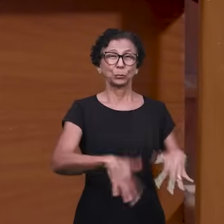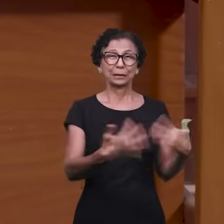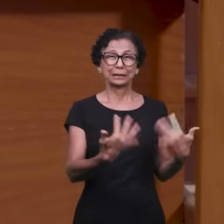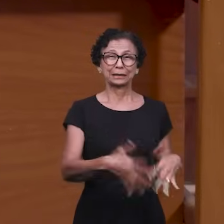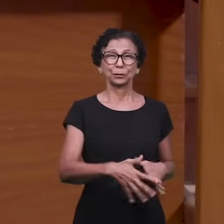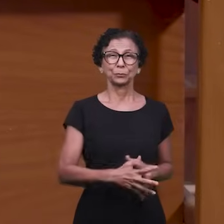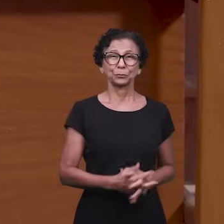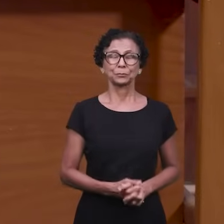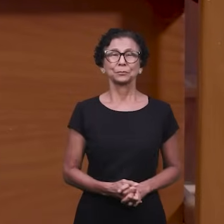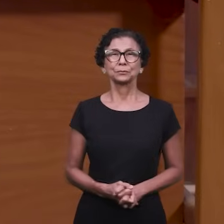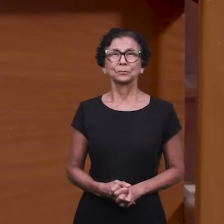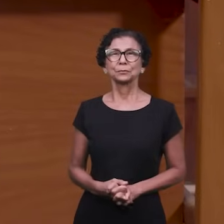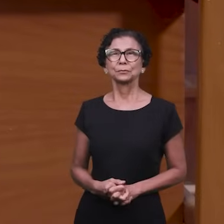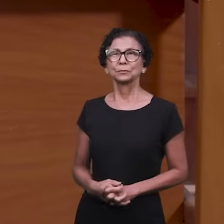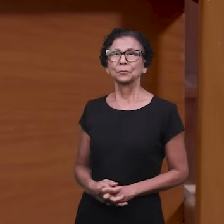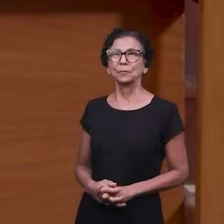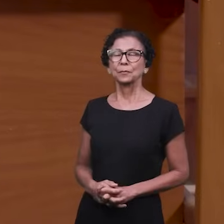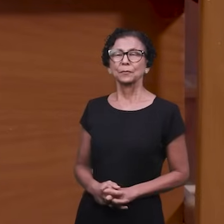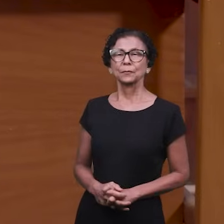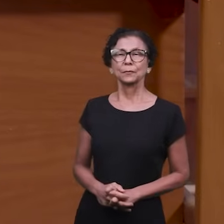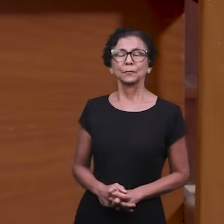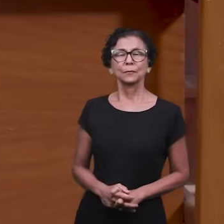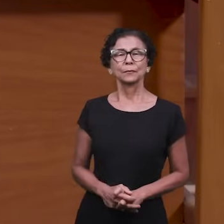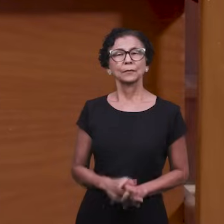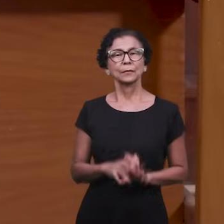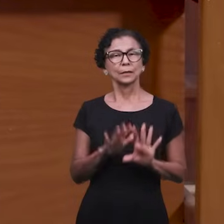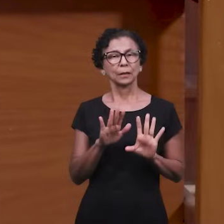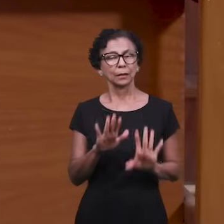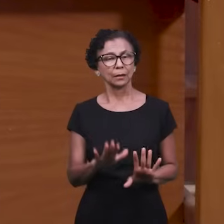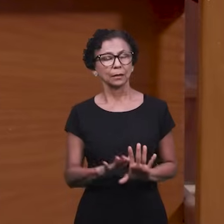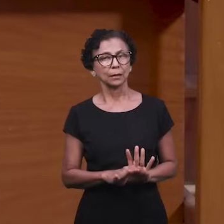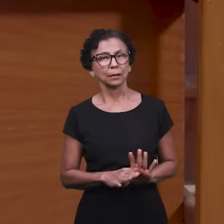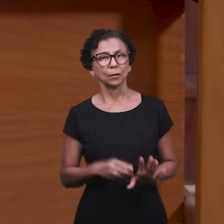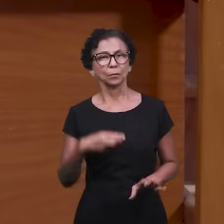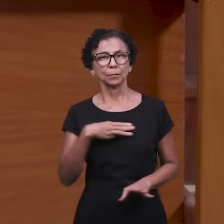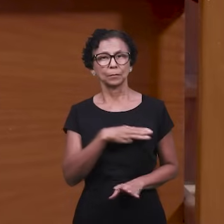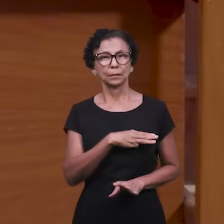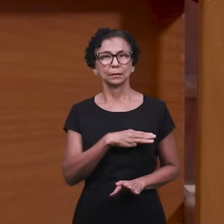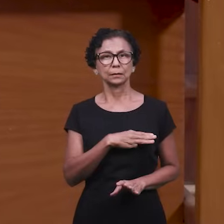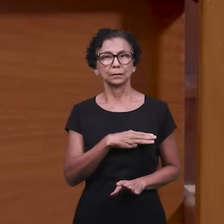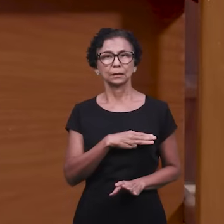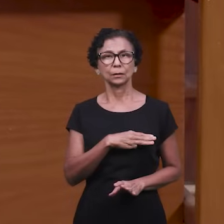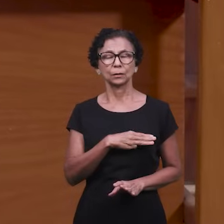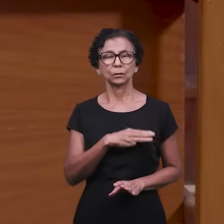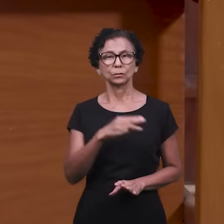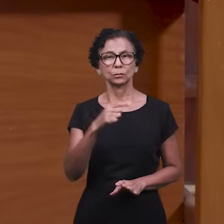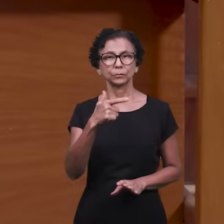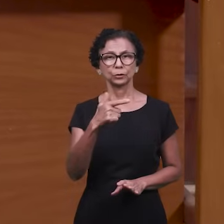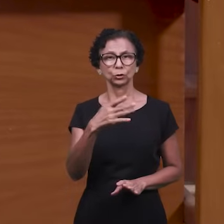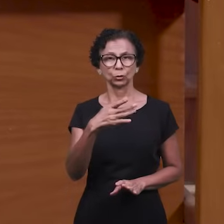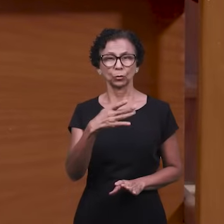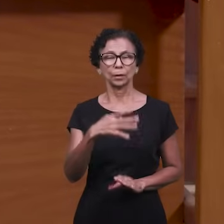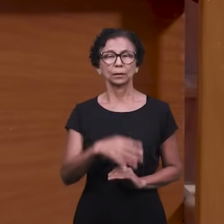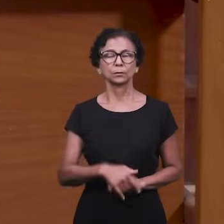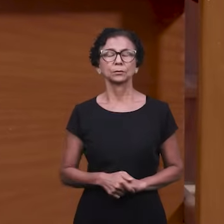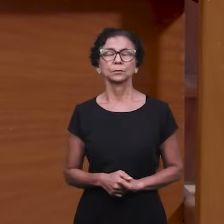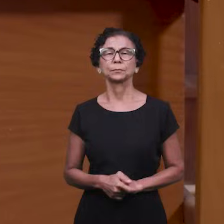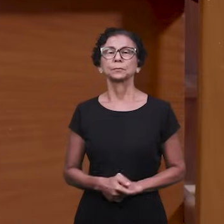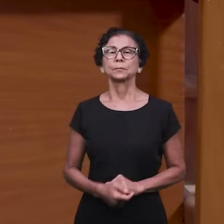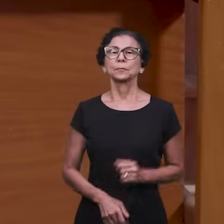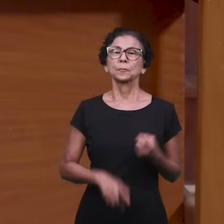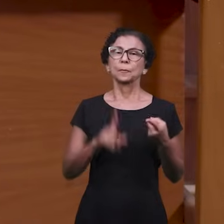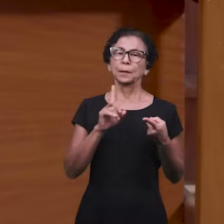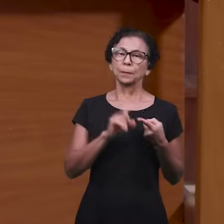só para didaticamente ficar claro, então, no Mateus 24, ele traz duas respostas. Primeiro,